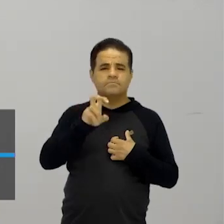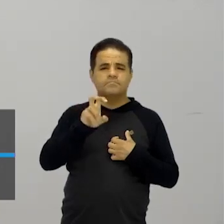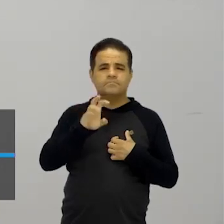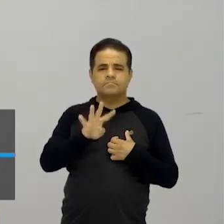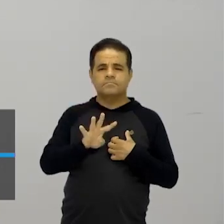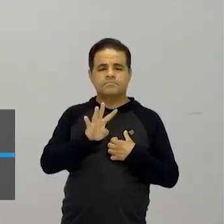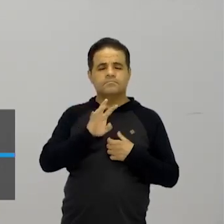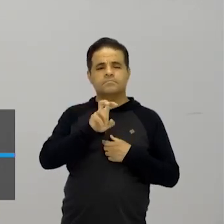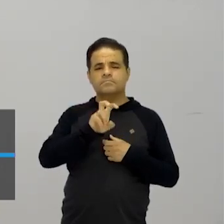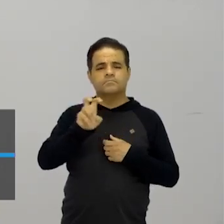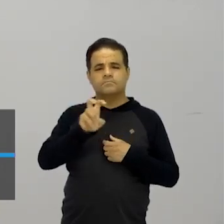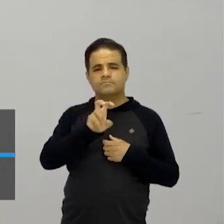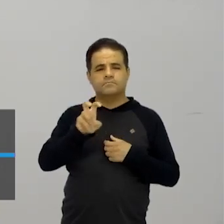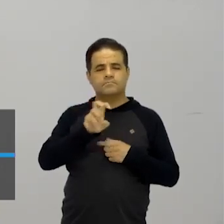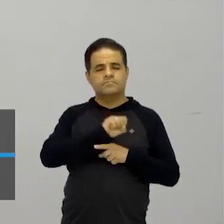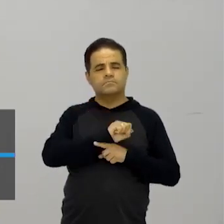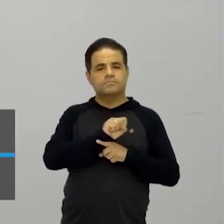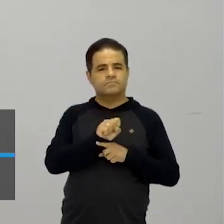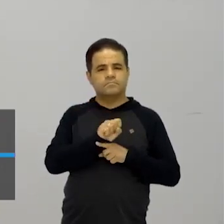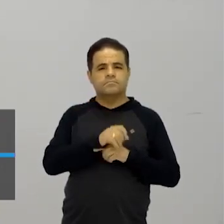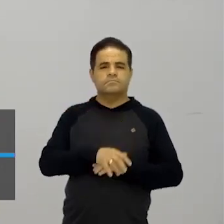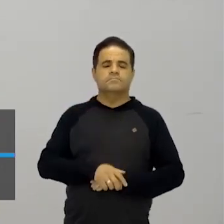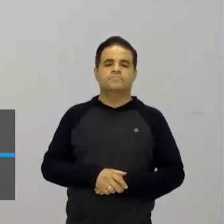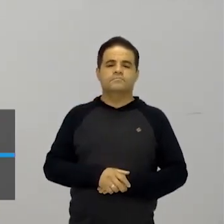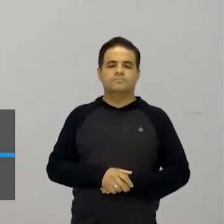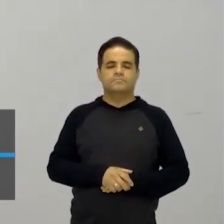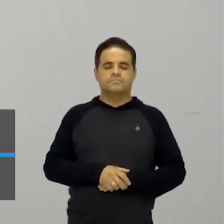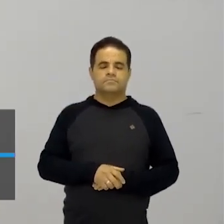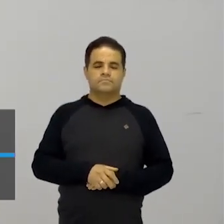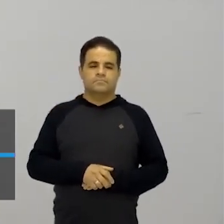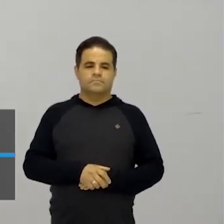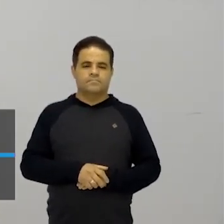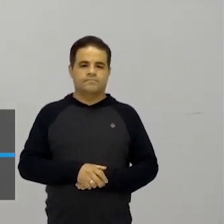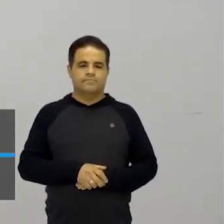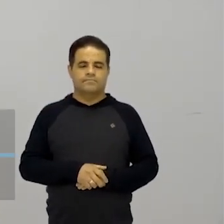54 segundos. Right? Video time, there we go.